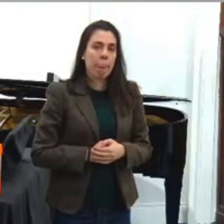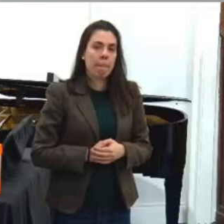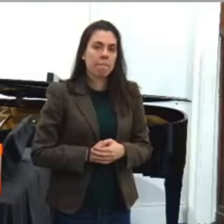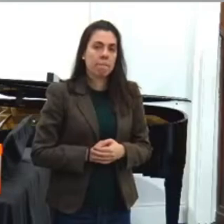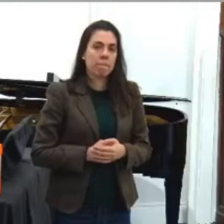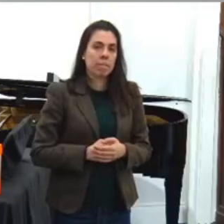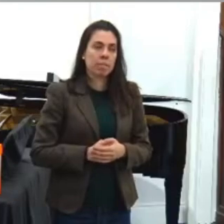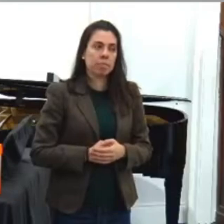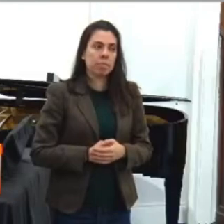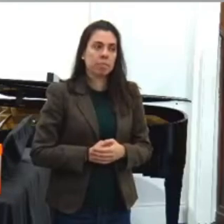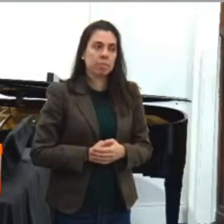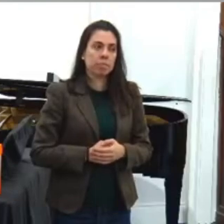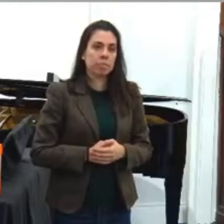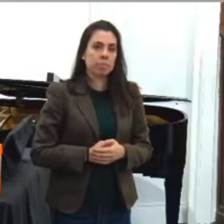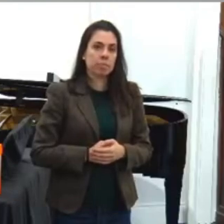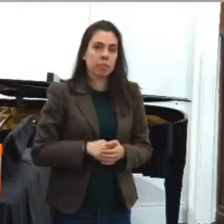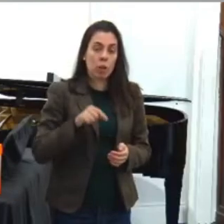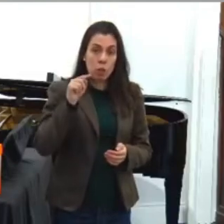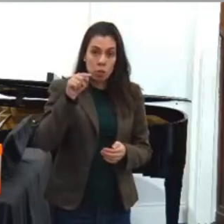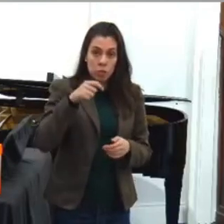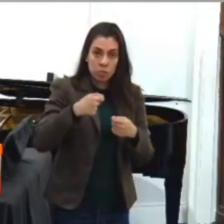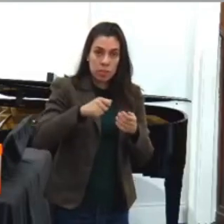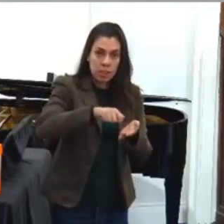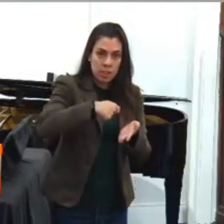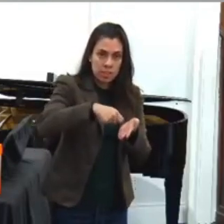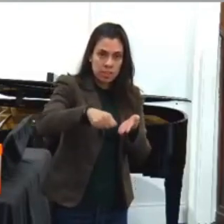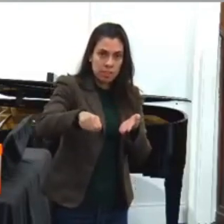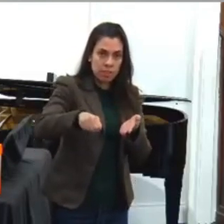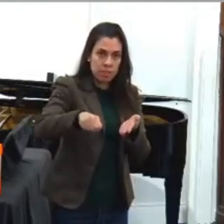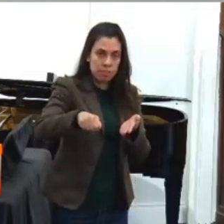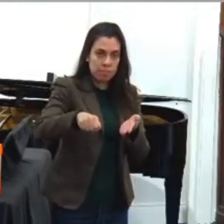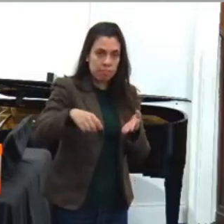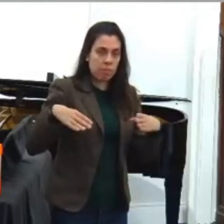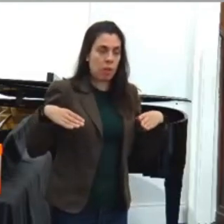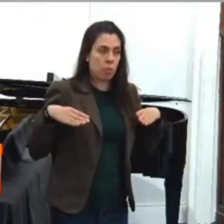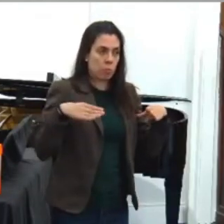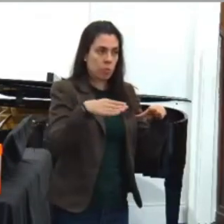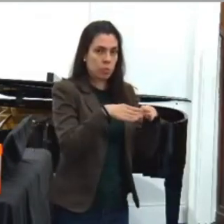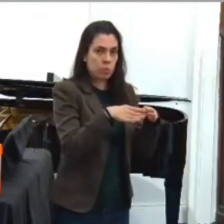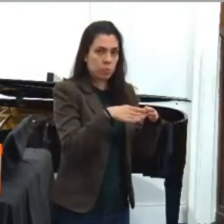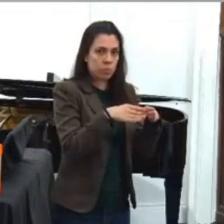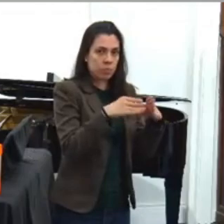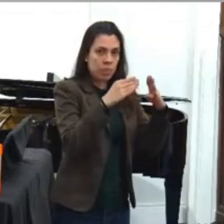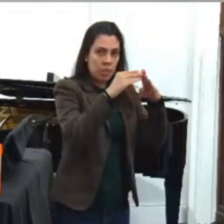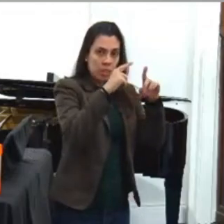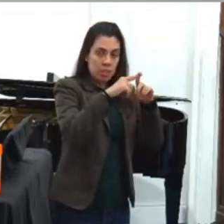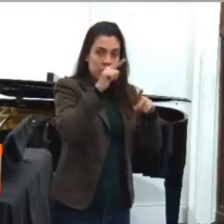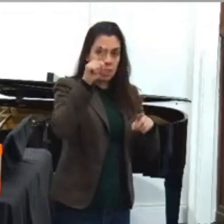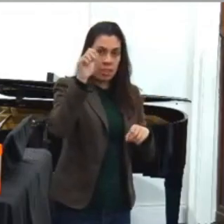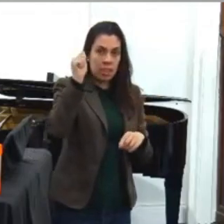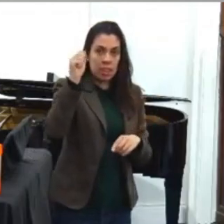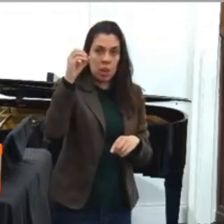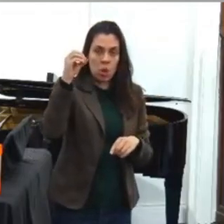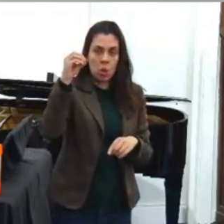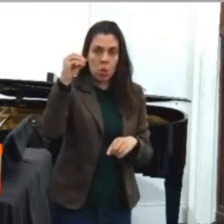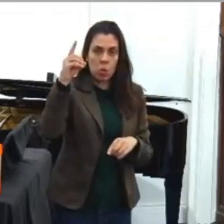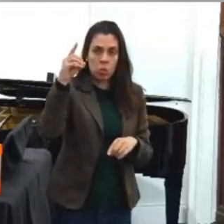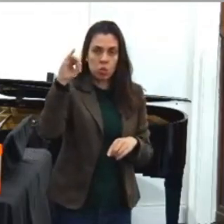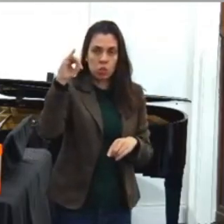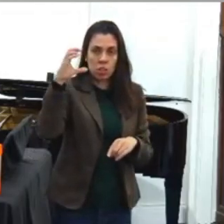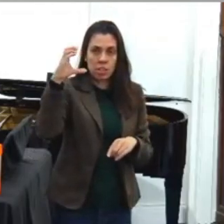Laodiceia, escreva: essas coisas diz o Amém, a testemunha